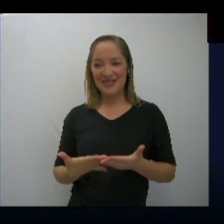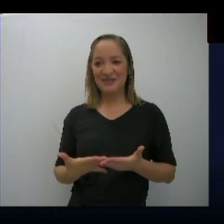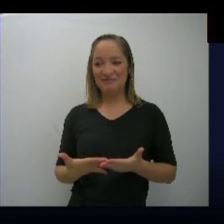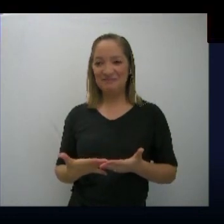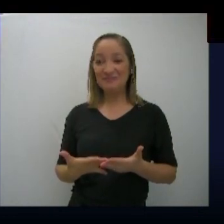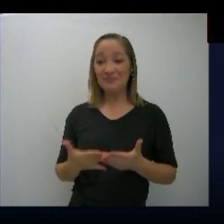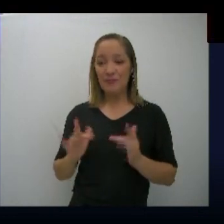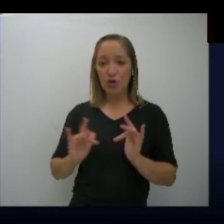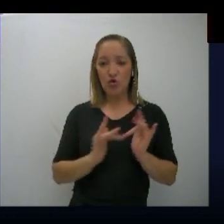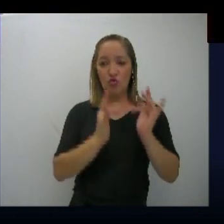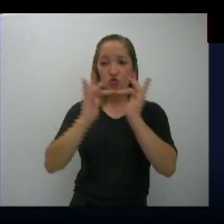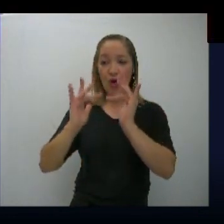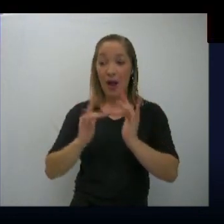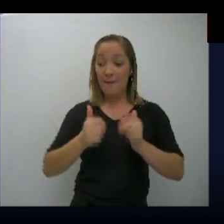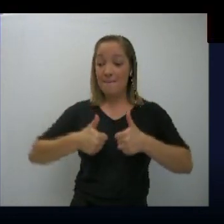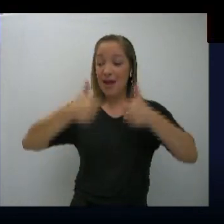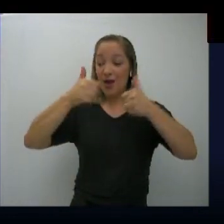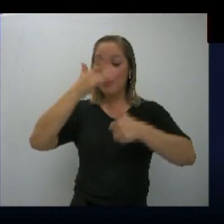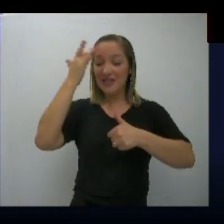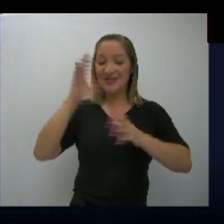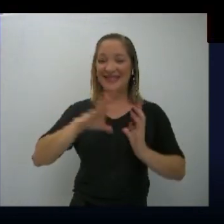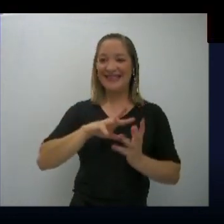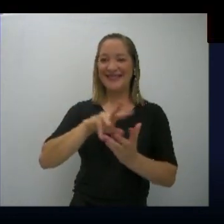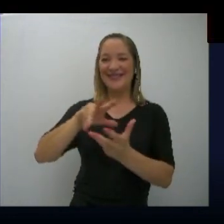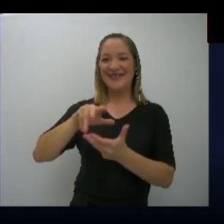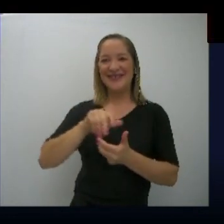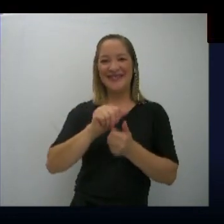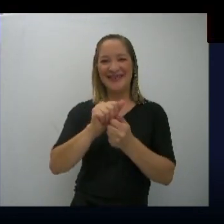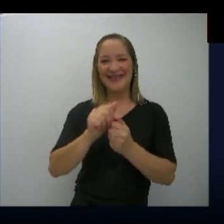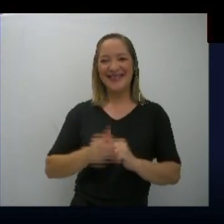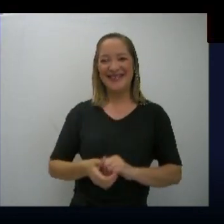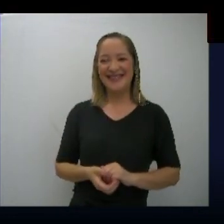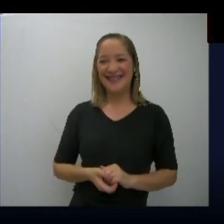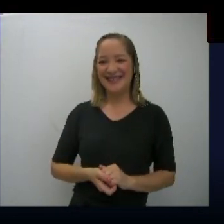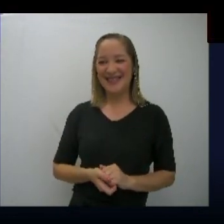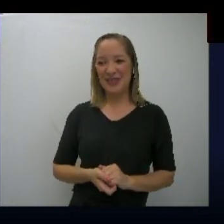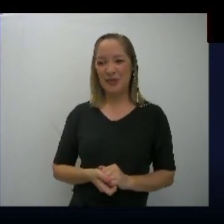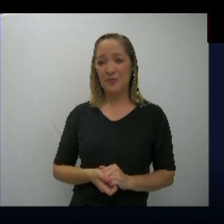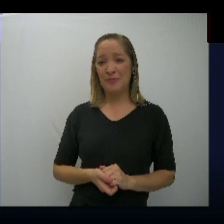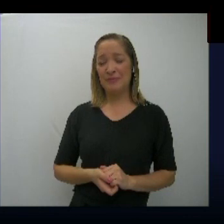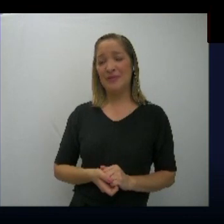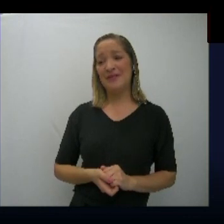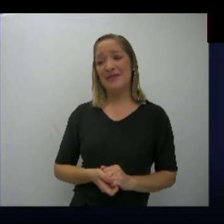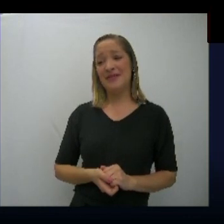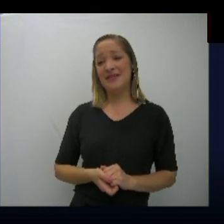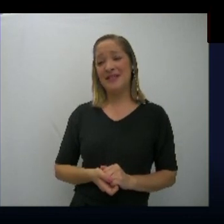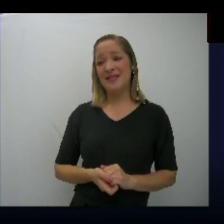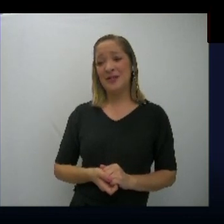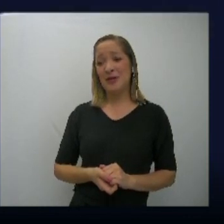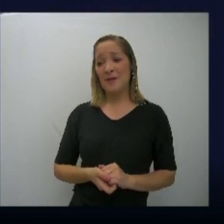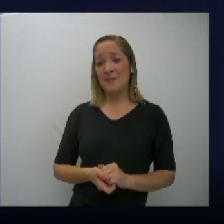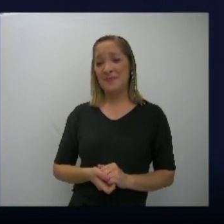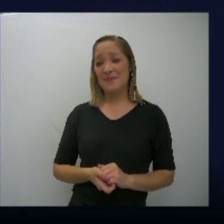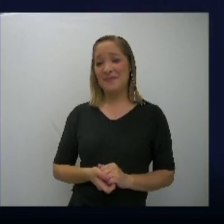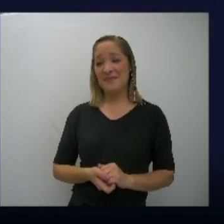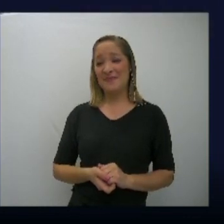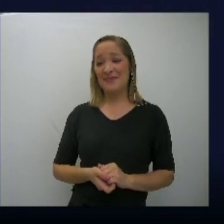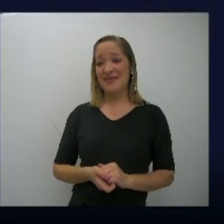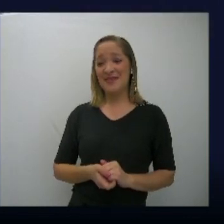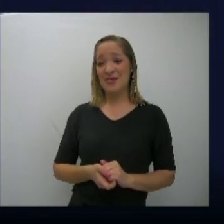conectando com aquelas pessoas do mundo o passe uma